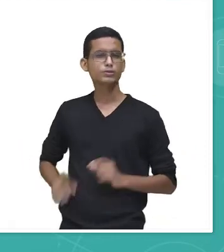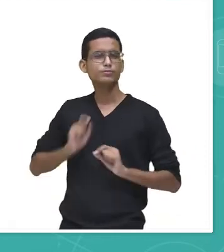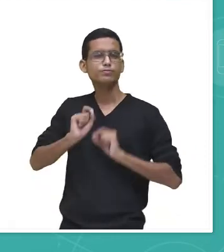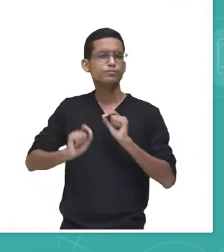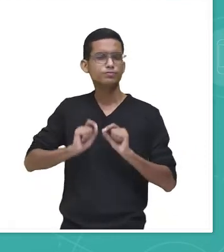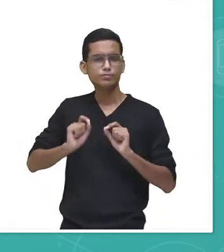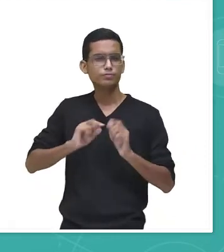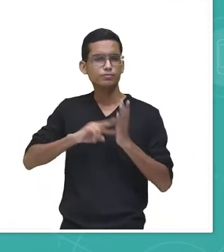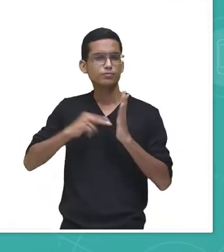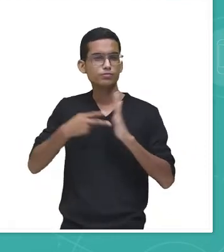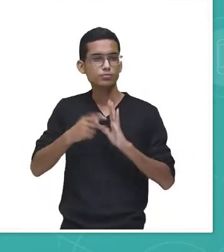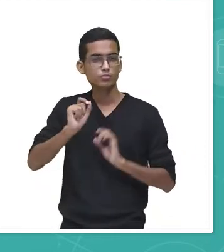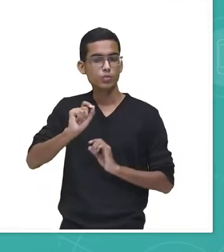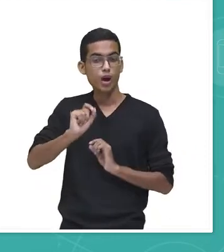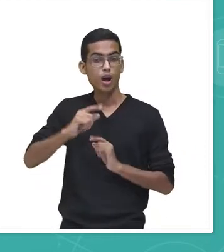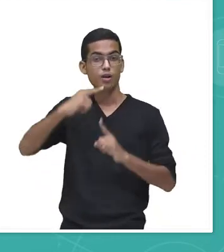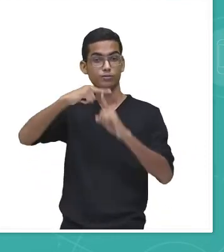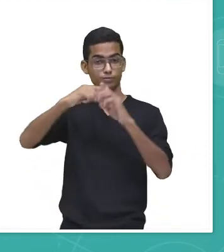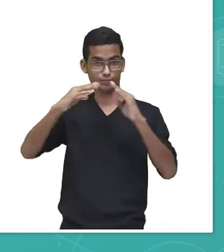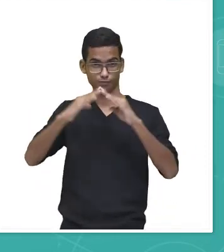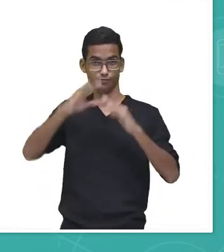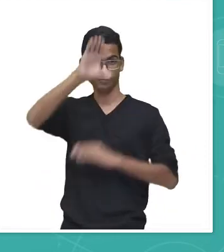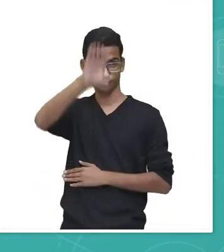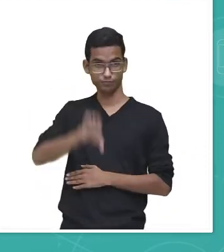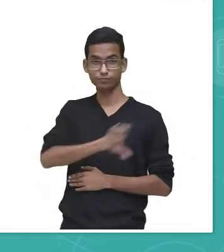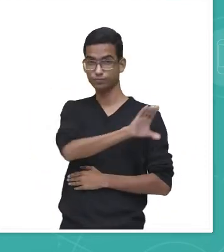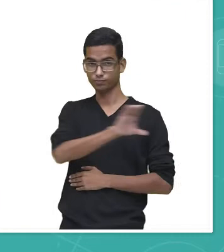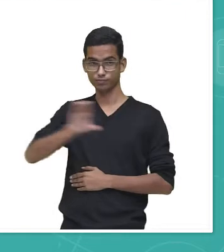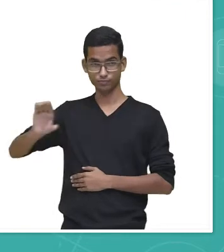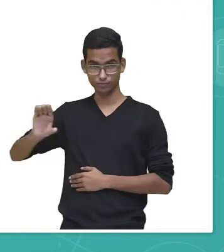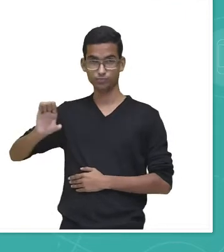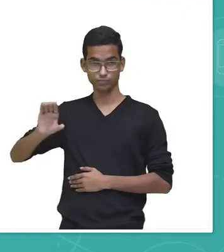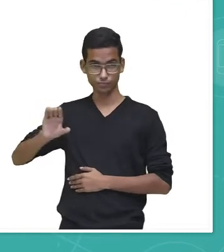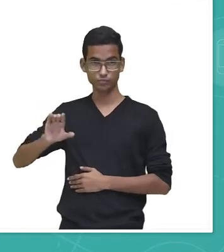referindo à Igreja Católica, olha aí, torna-se